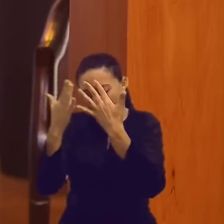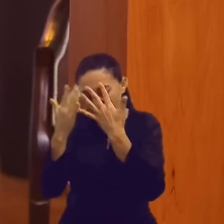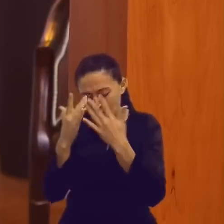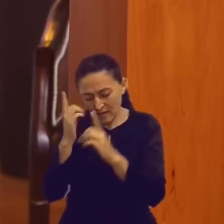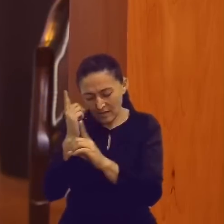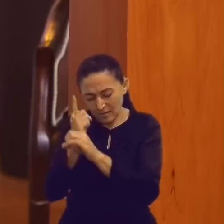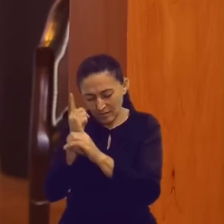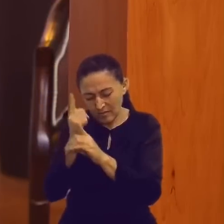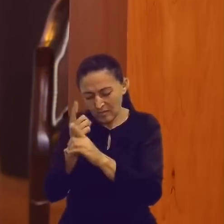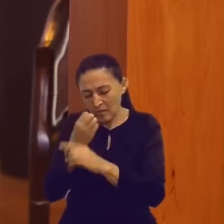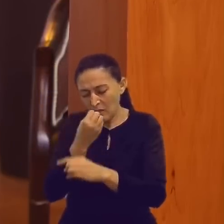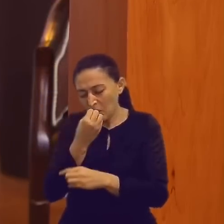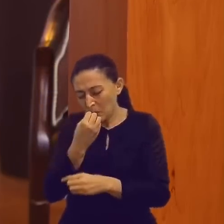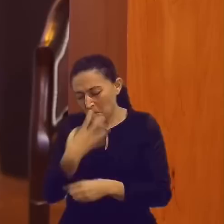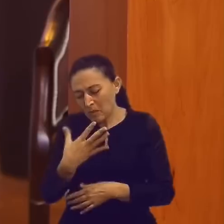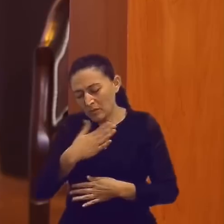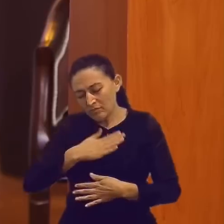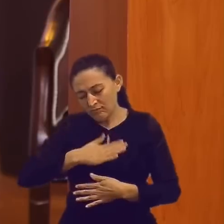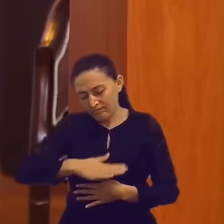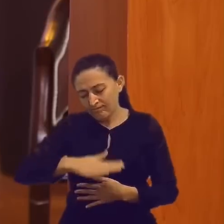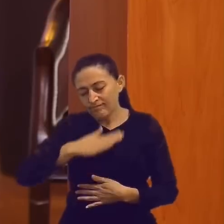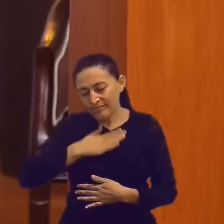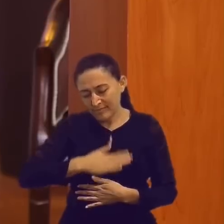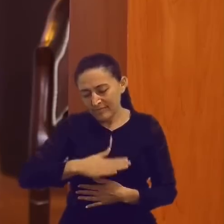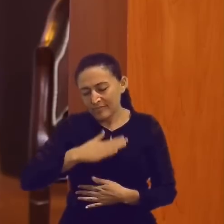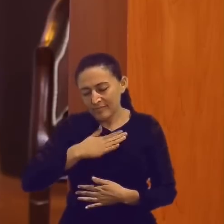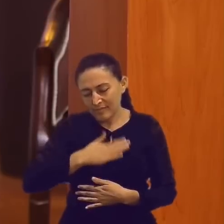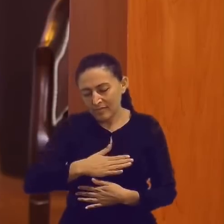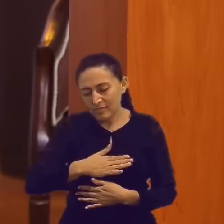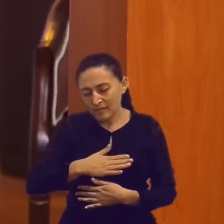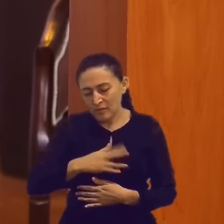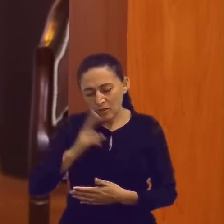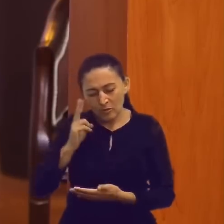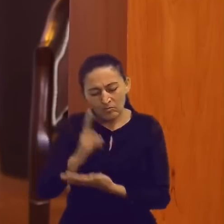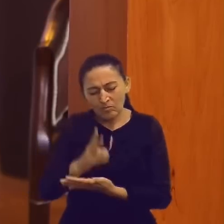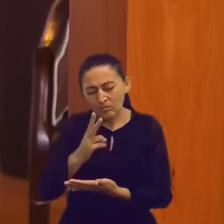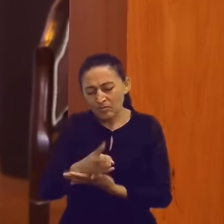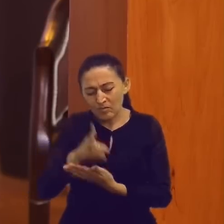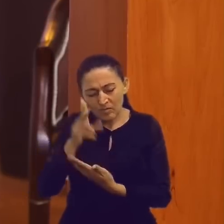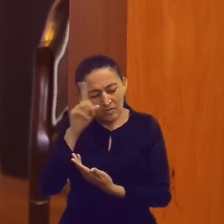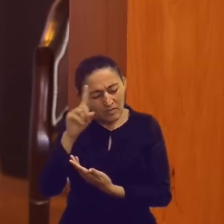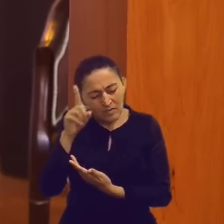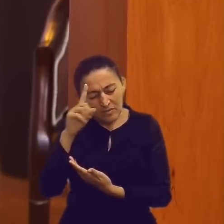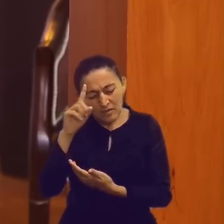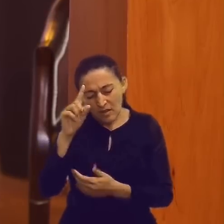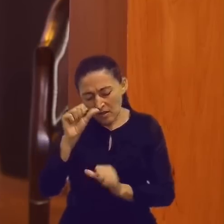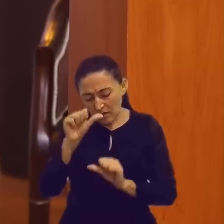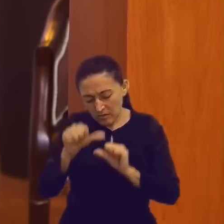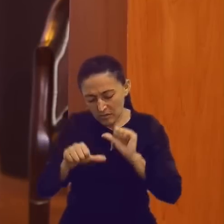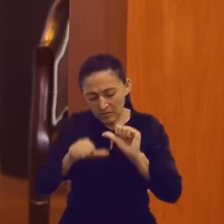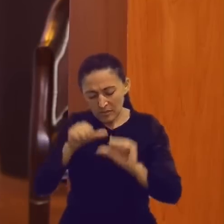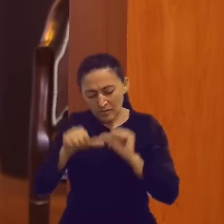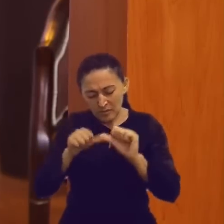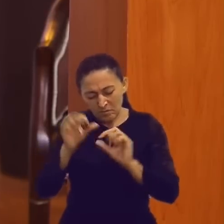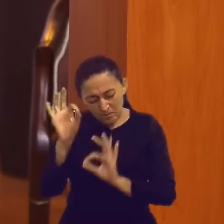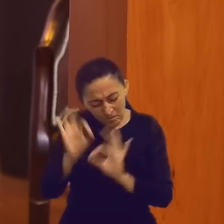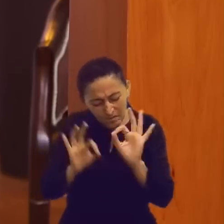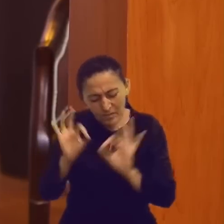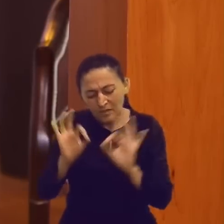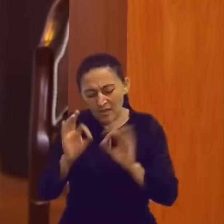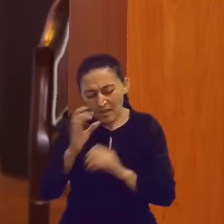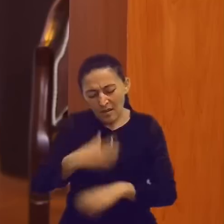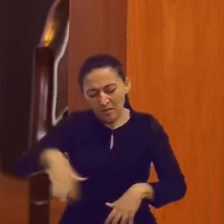bom descanso e esteja conosco todos os dias, moldando-nos, preparando-nos para o reino